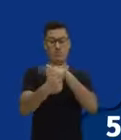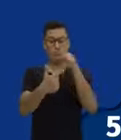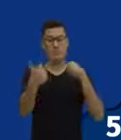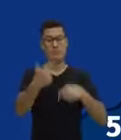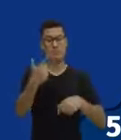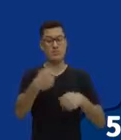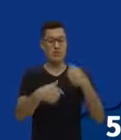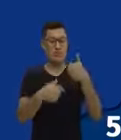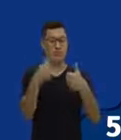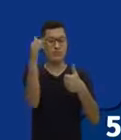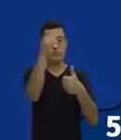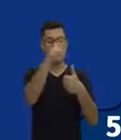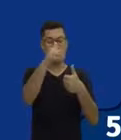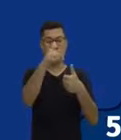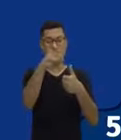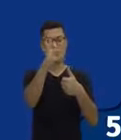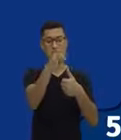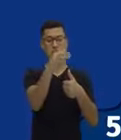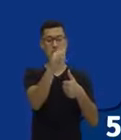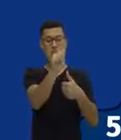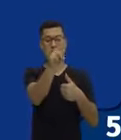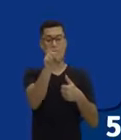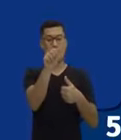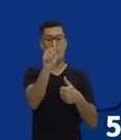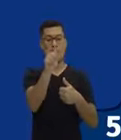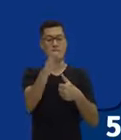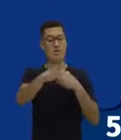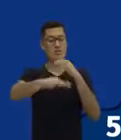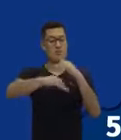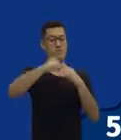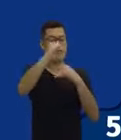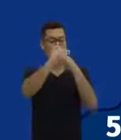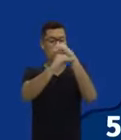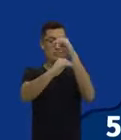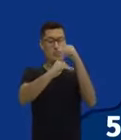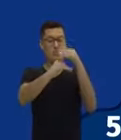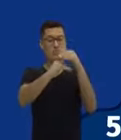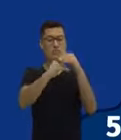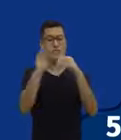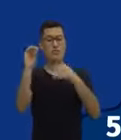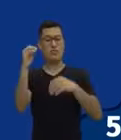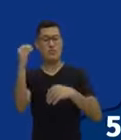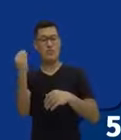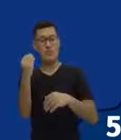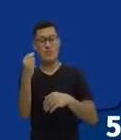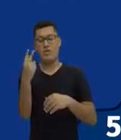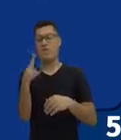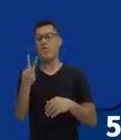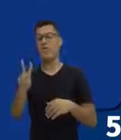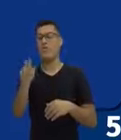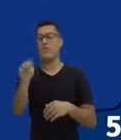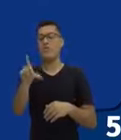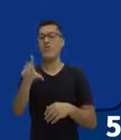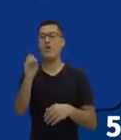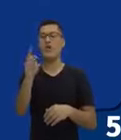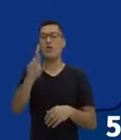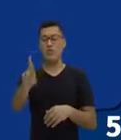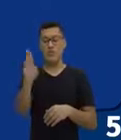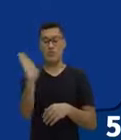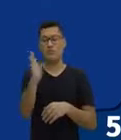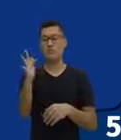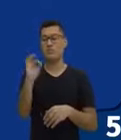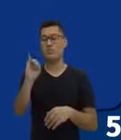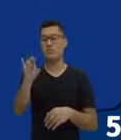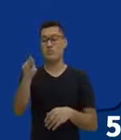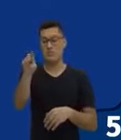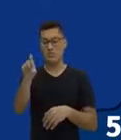vai representar a taxa de crescimento, o quanto cresce aquela função, e o outro que vai ser um valor fixo, ou seja, um valor que não vai estar